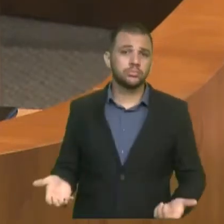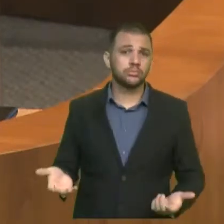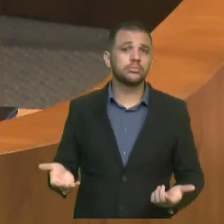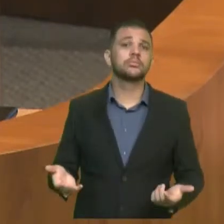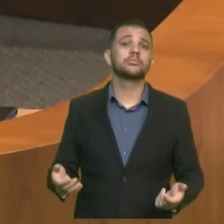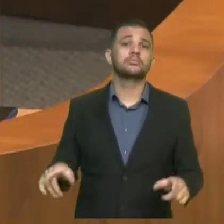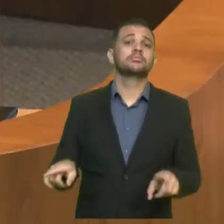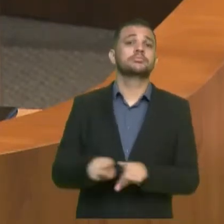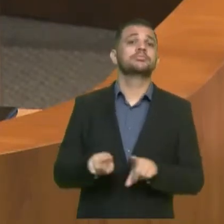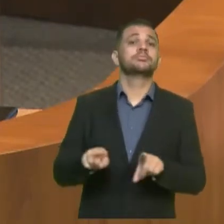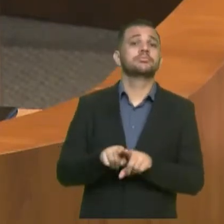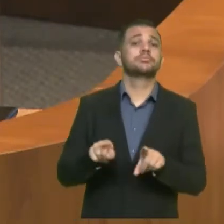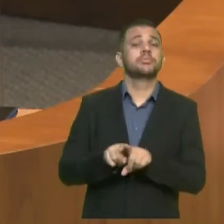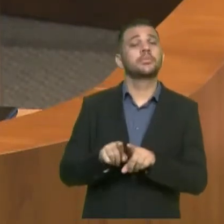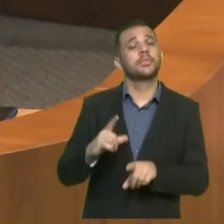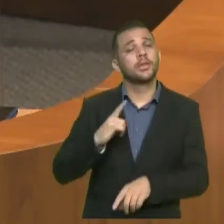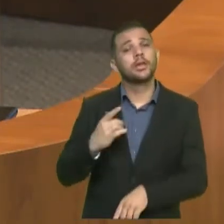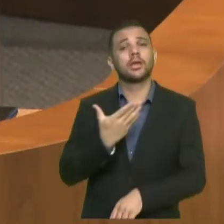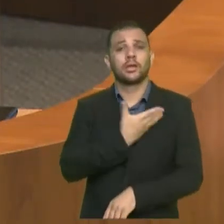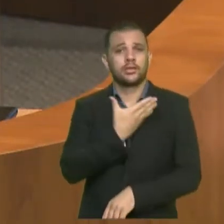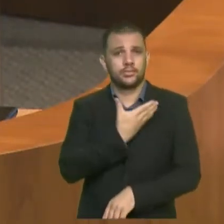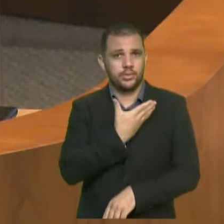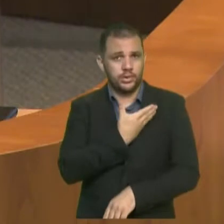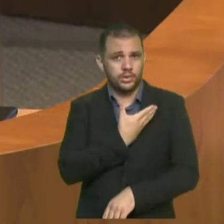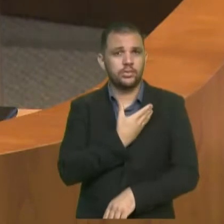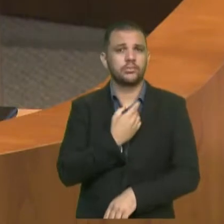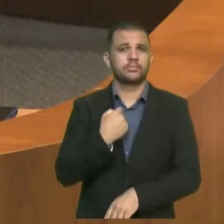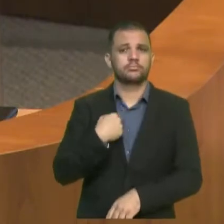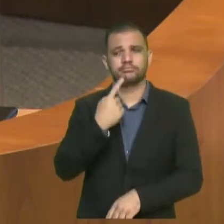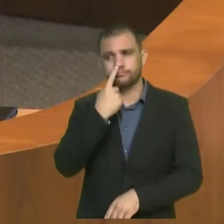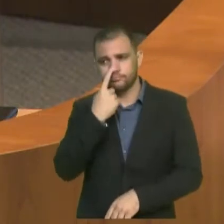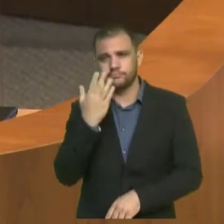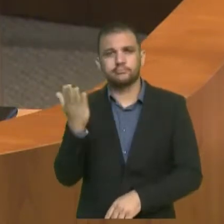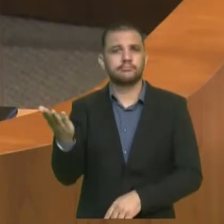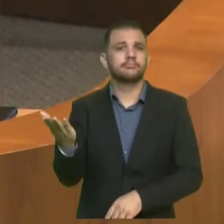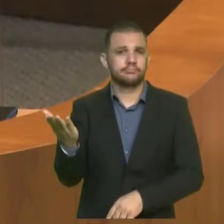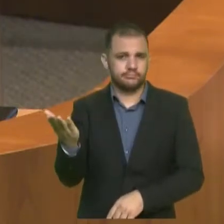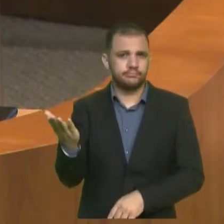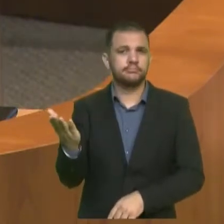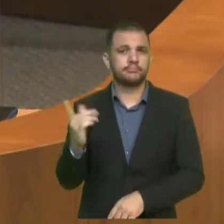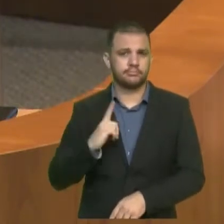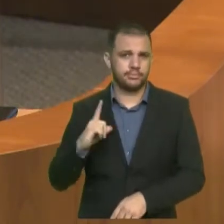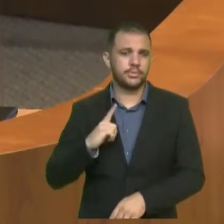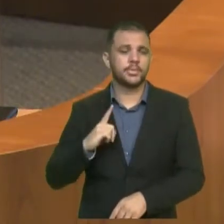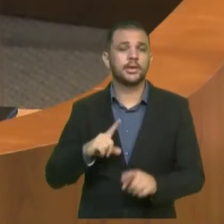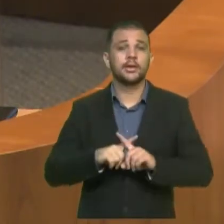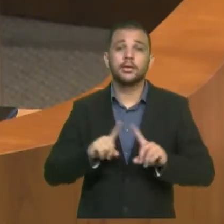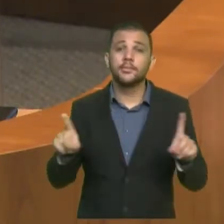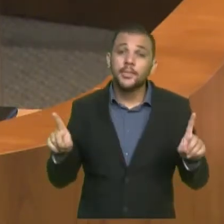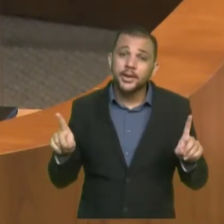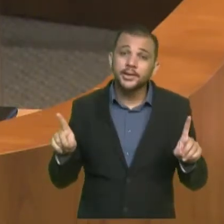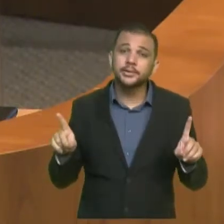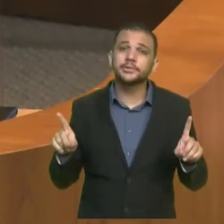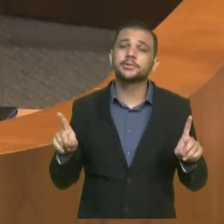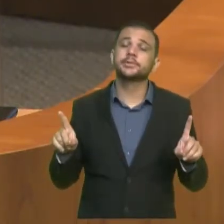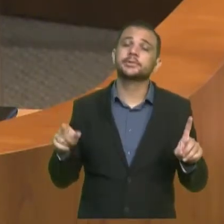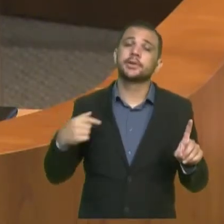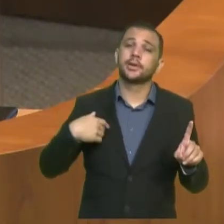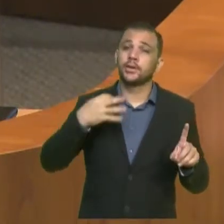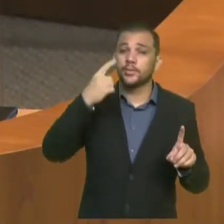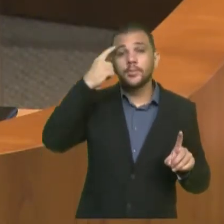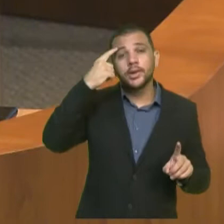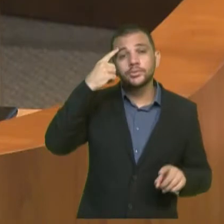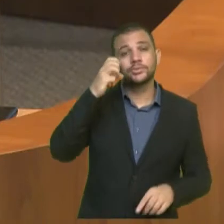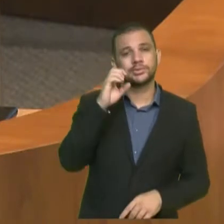um afeto pessoal forte pelo prefeito Edivaldo. Mas acho que da mesma forma que nós cobramos quando o